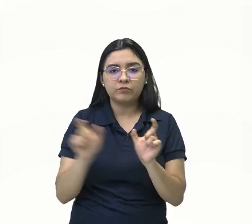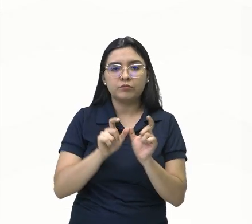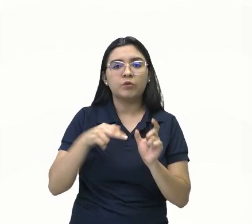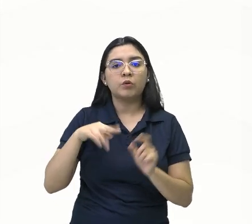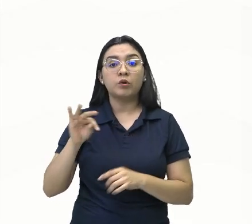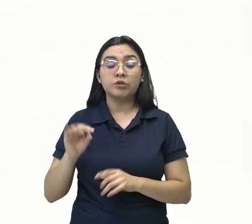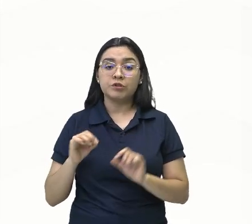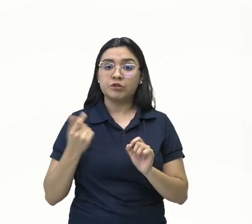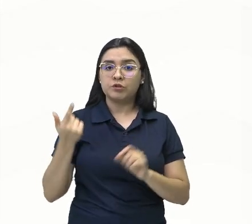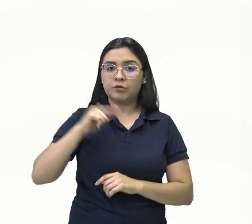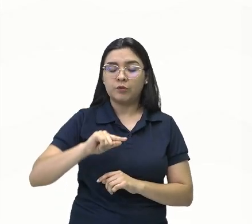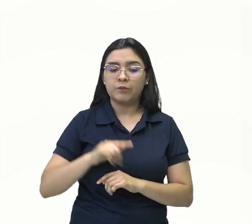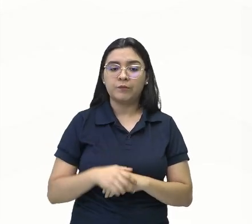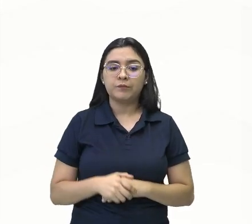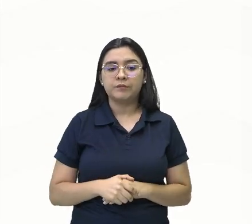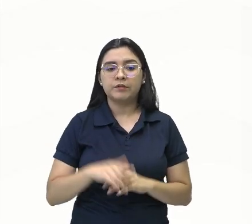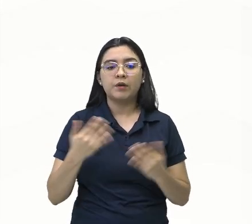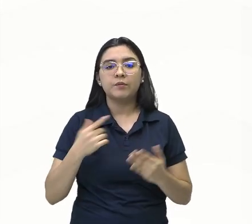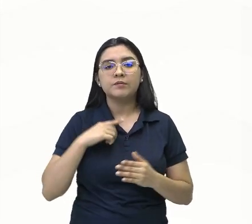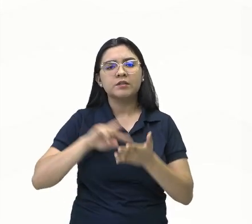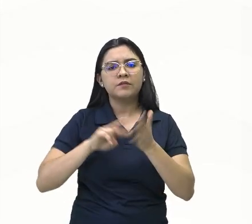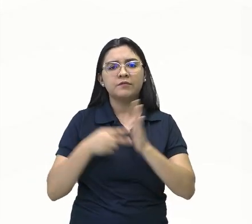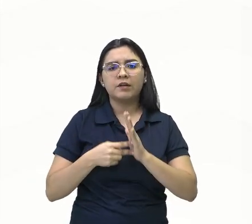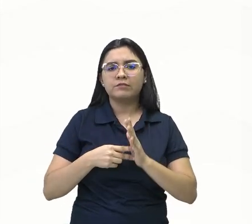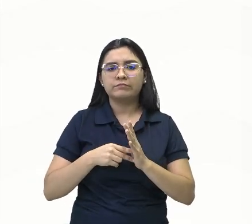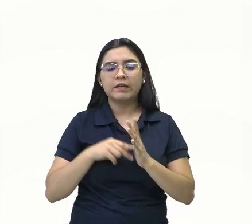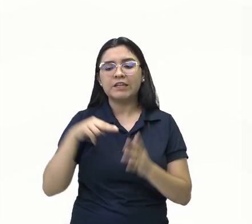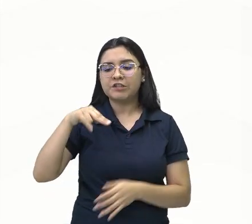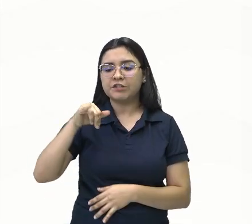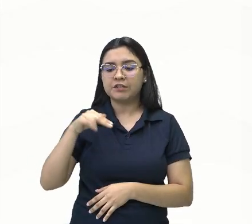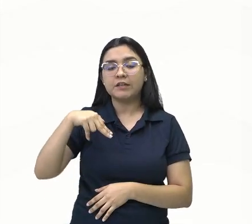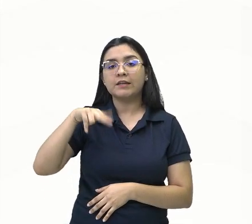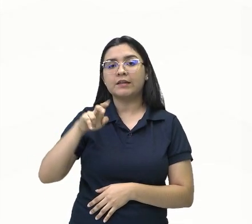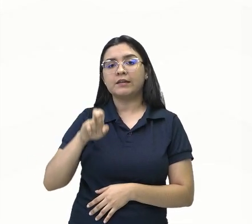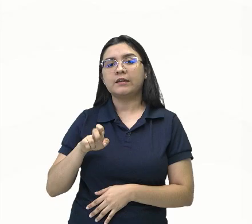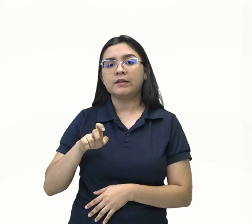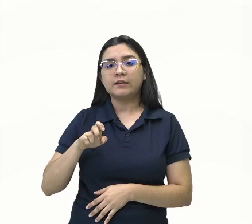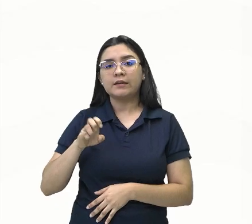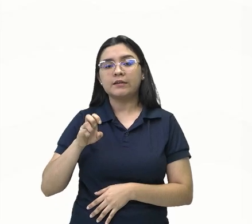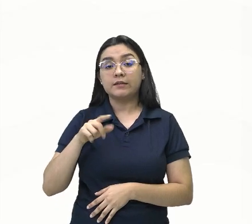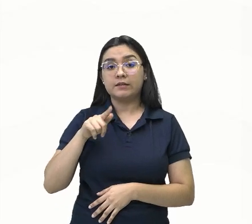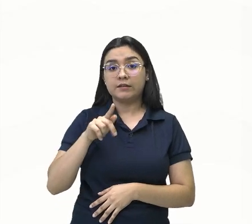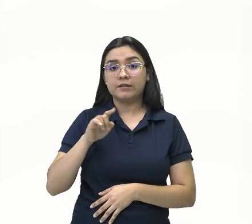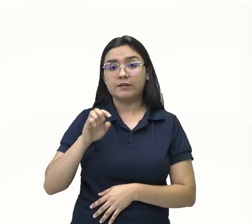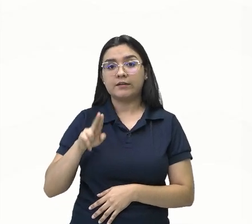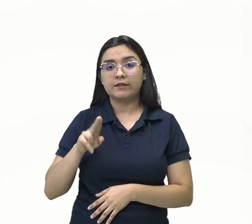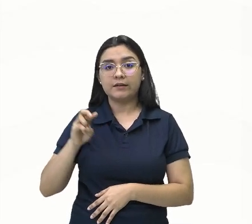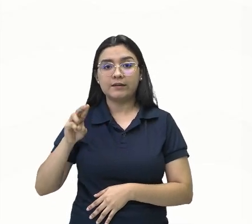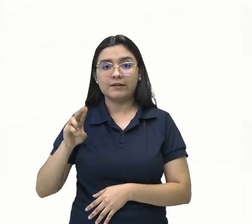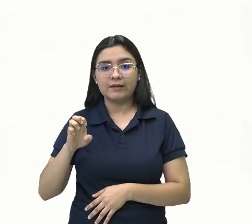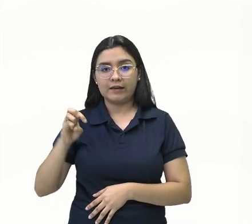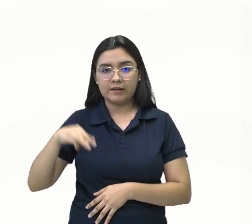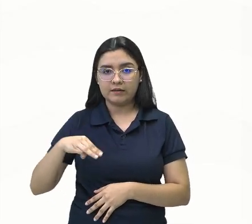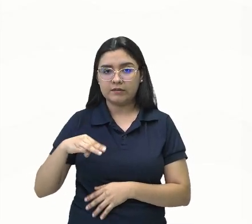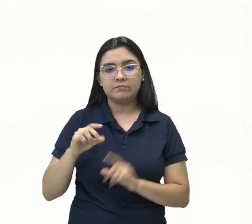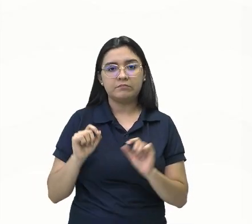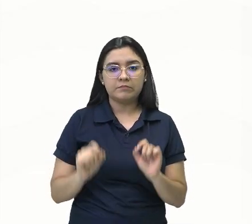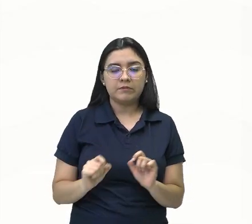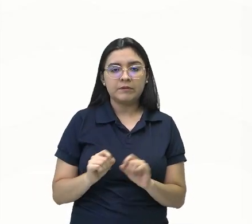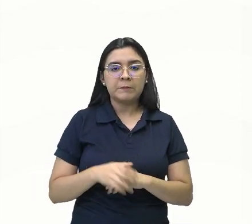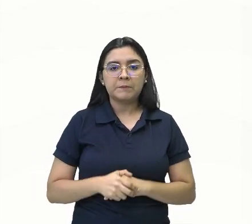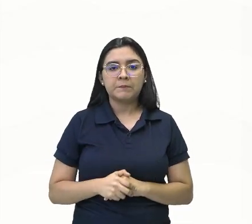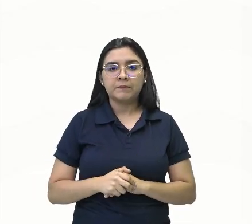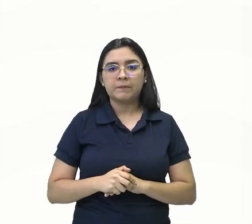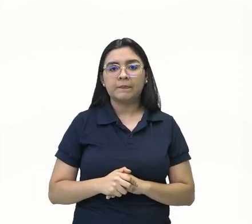Então, anybody é ninguém, nesse sentido aqui, tá? Então, ninguém pode fazê-lo, tá?